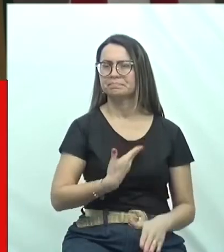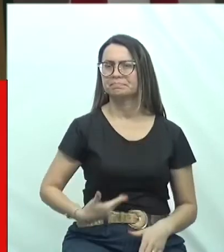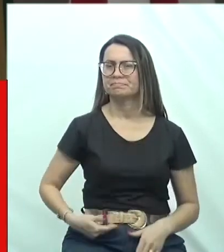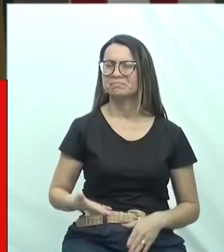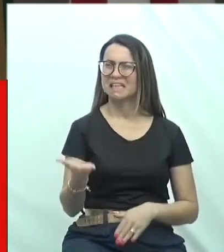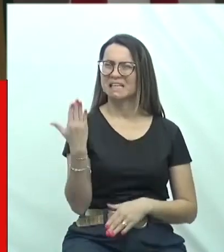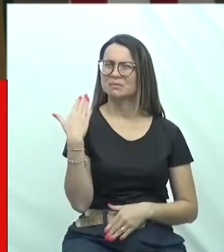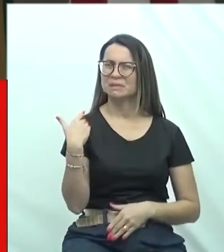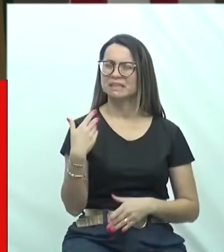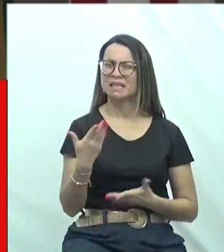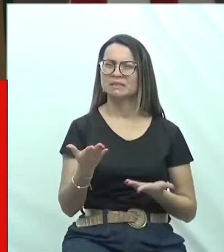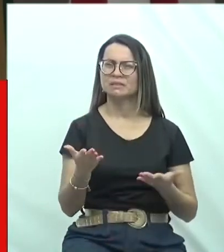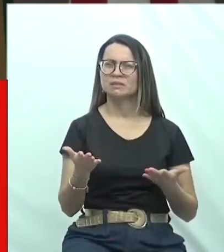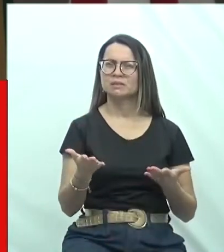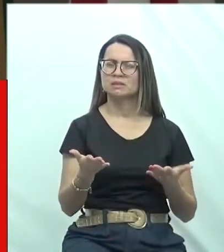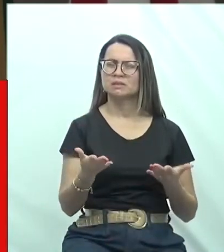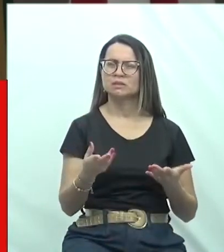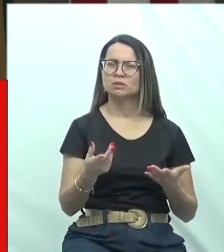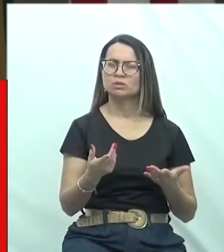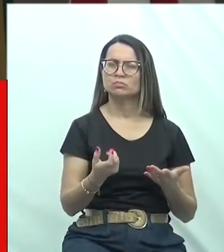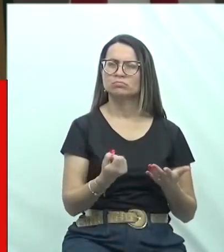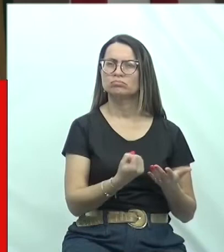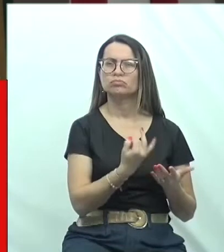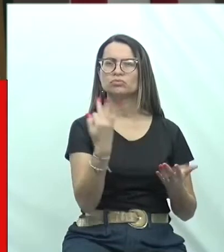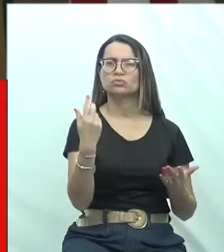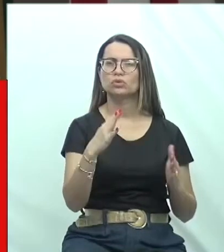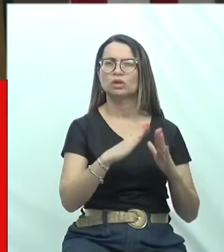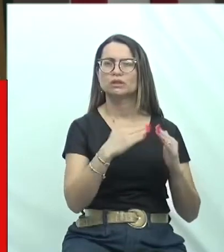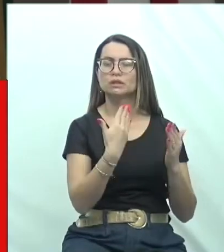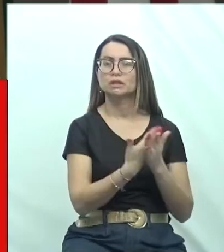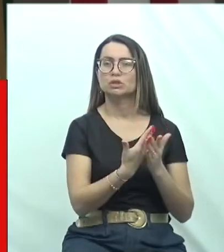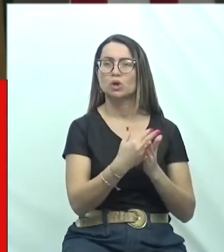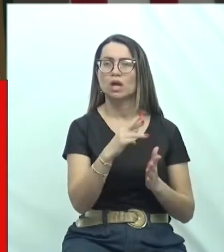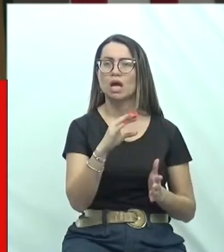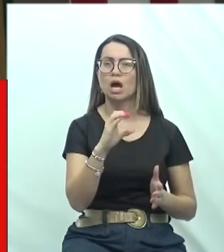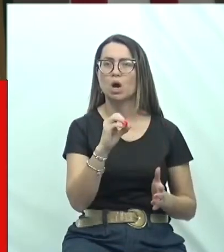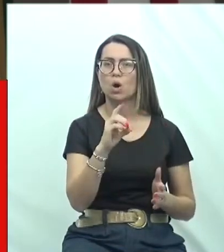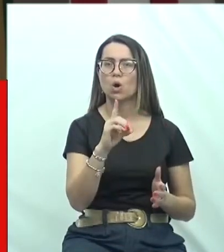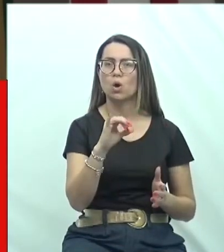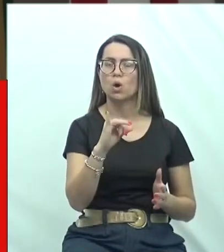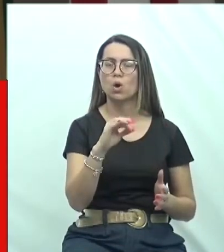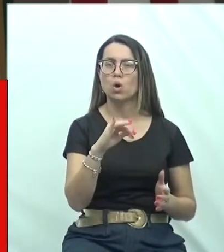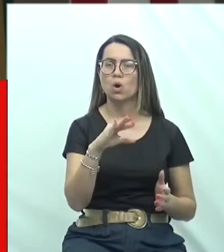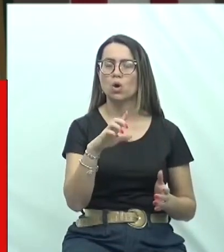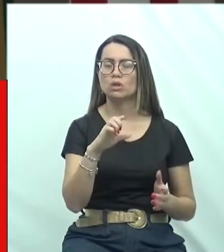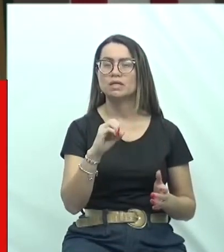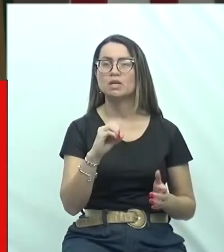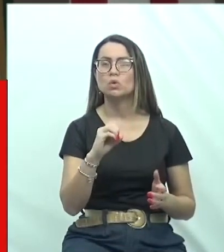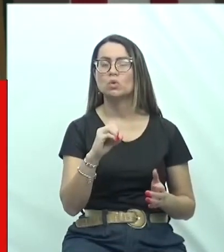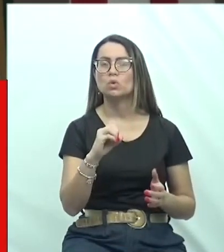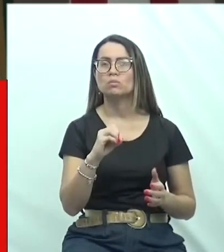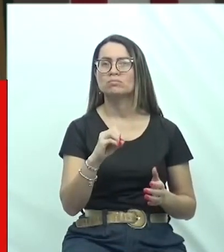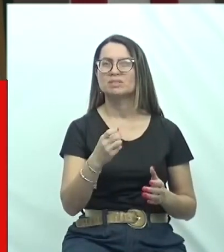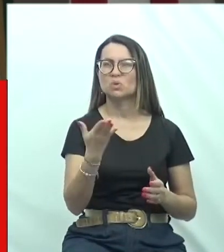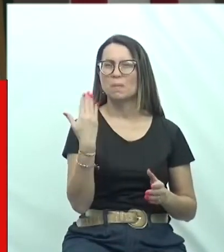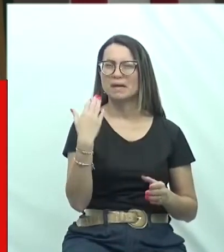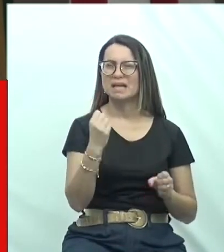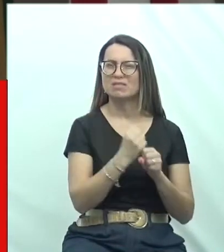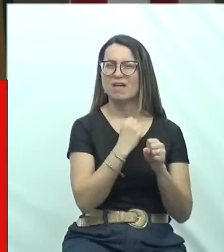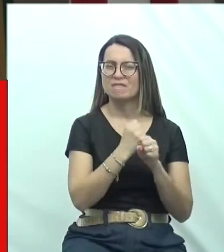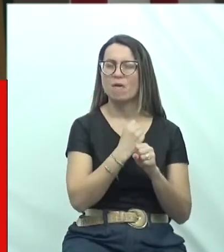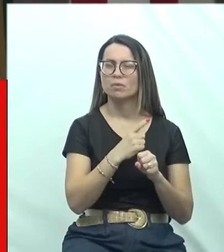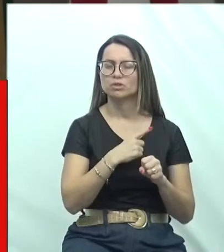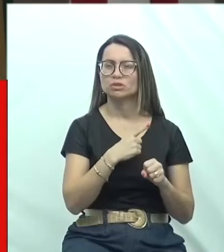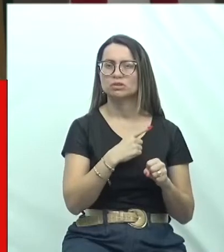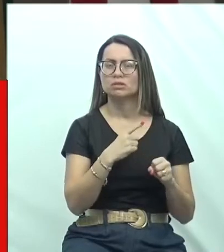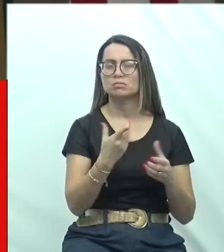um levantamento na escola Lodovico Coclo, que ela estava passando por uma reforma. A gente fez um levantamento com uma empresa, o que estava